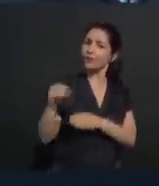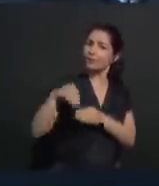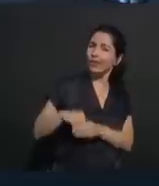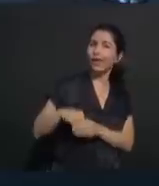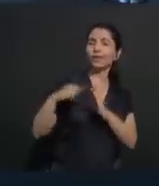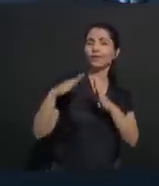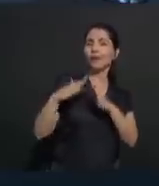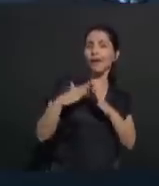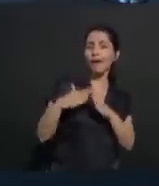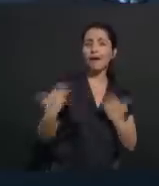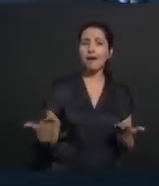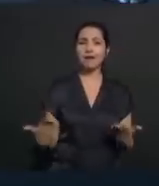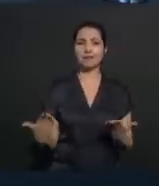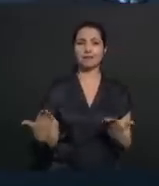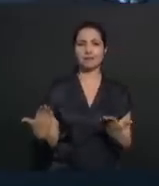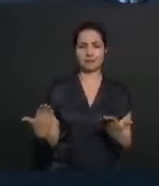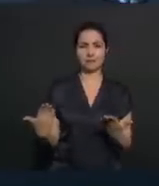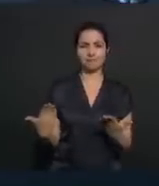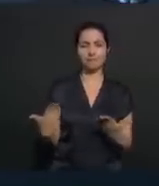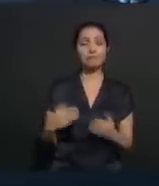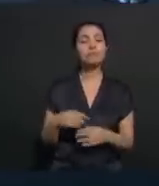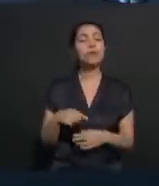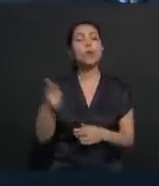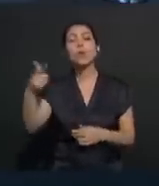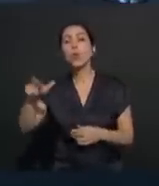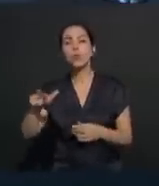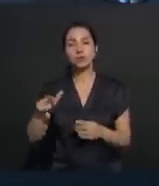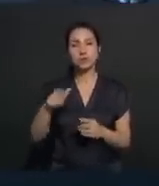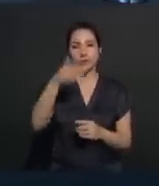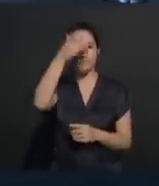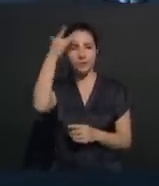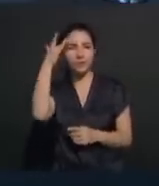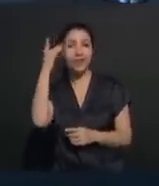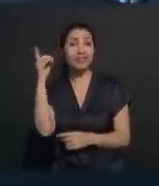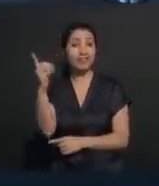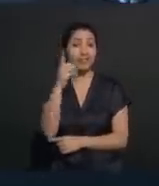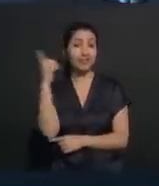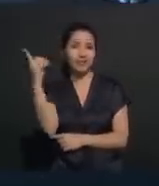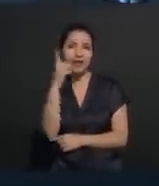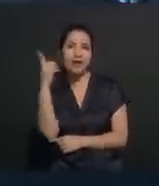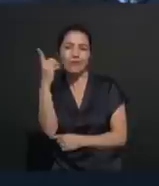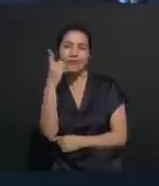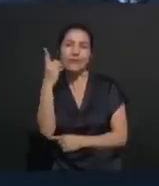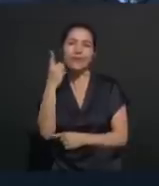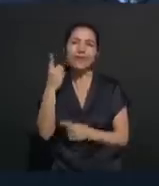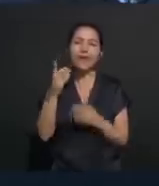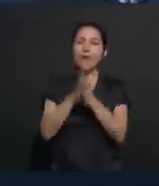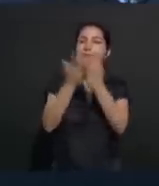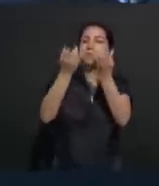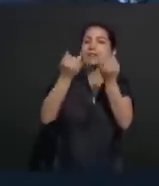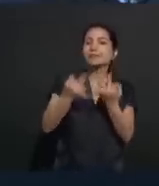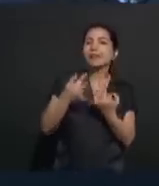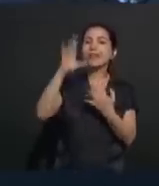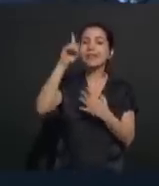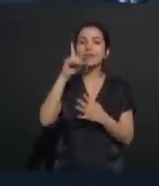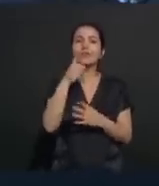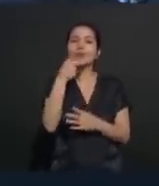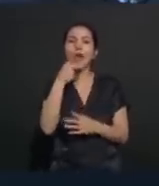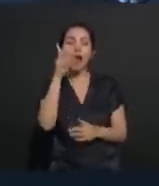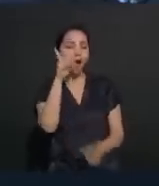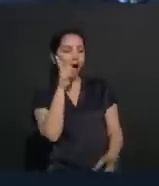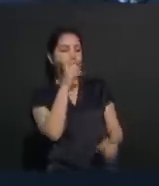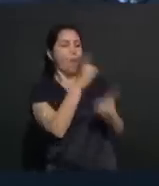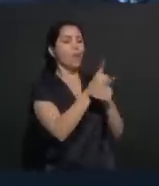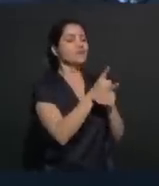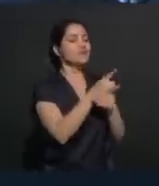pouco que você foi confiado. Davi, é muito louco o texto. A Bíblia diz assim: achei Davi, homem segundo